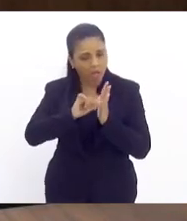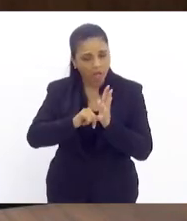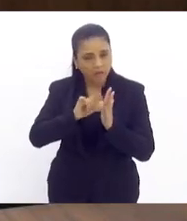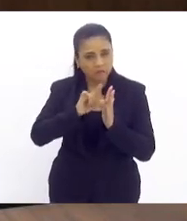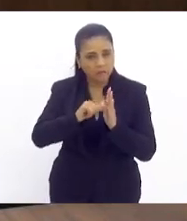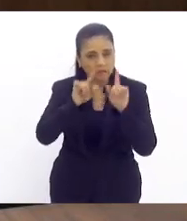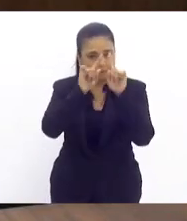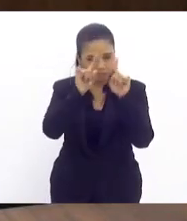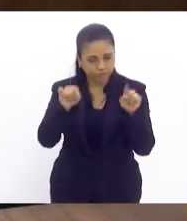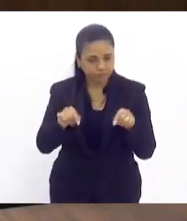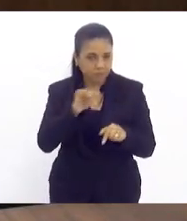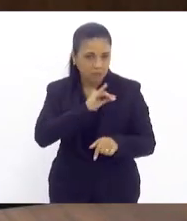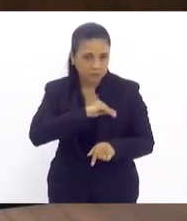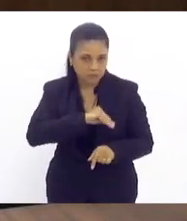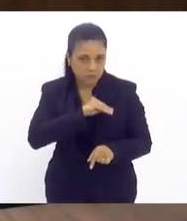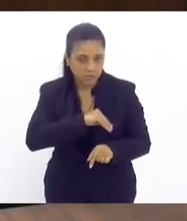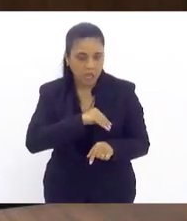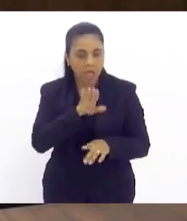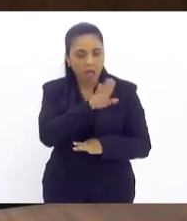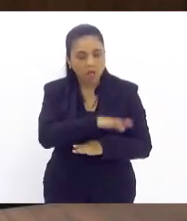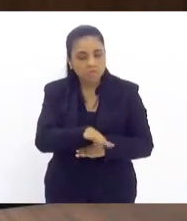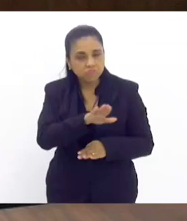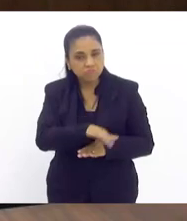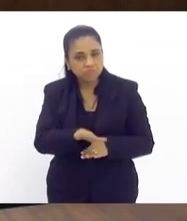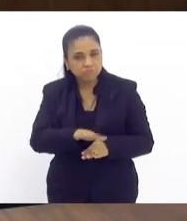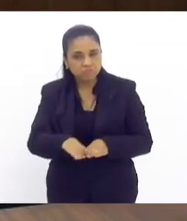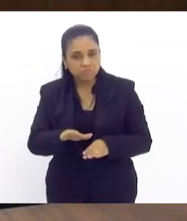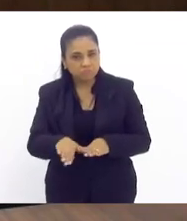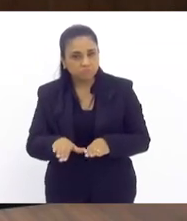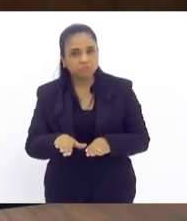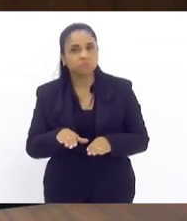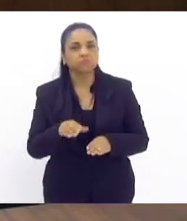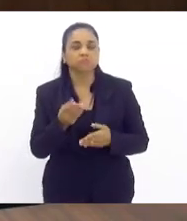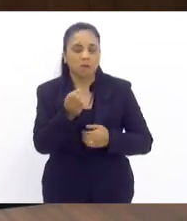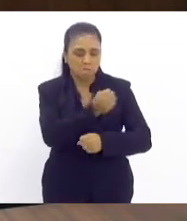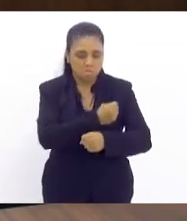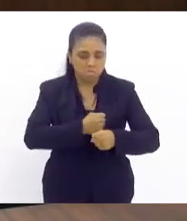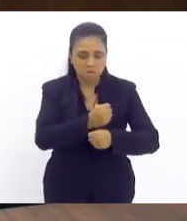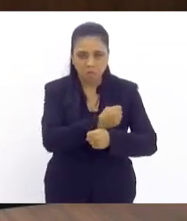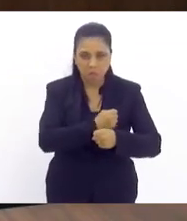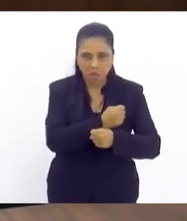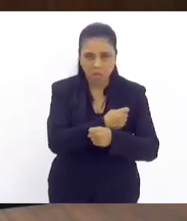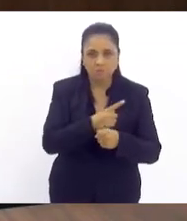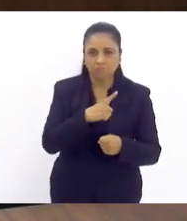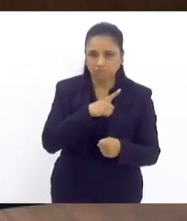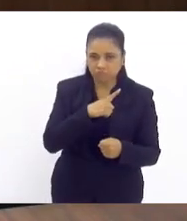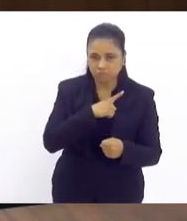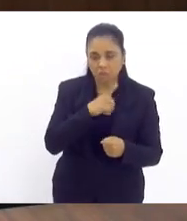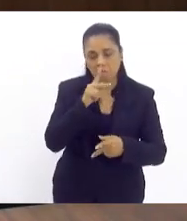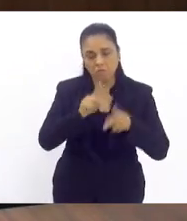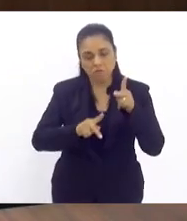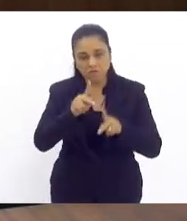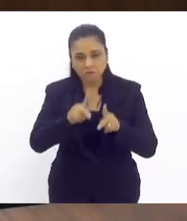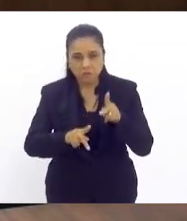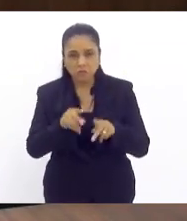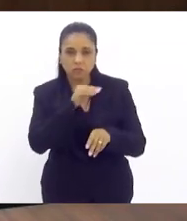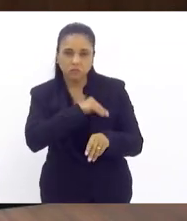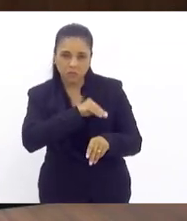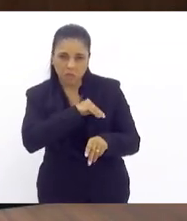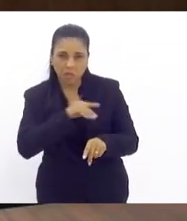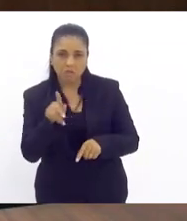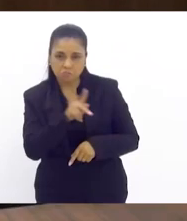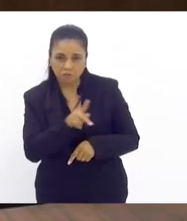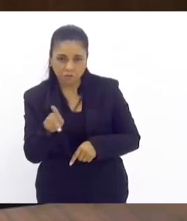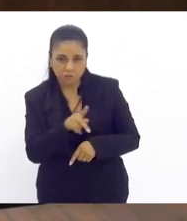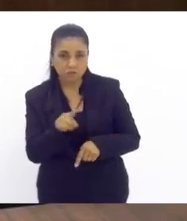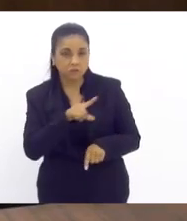funcionalismo público, para que as crianças pudessem manter as suas merendas na escola, que os professores pudessem receber, foi assinado